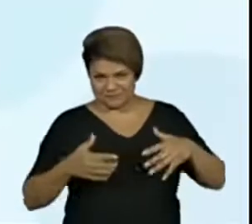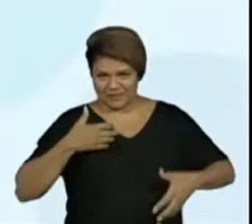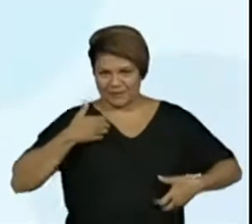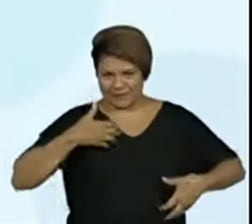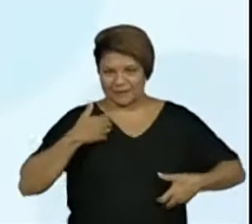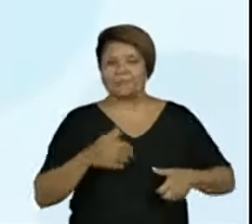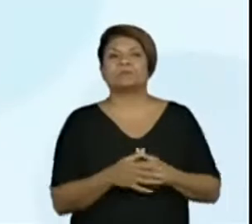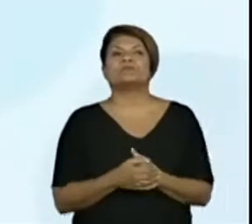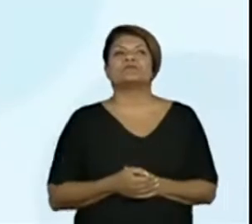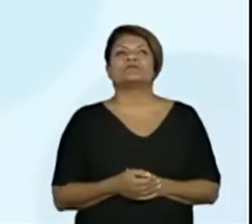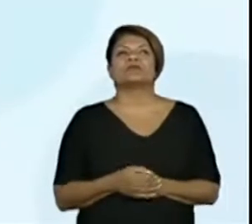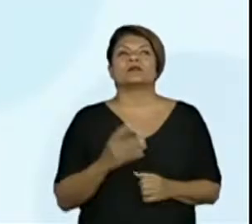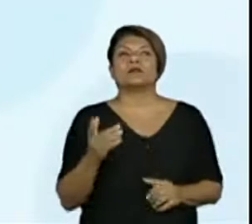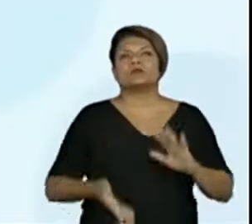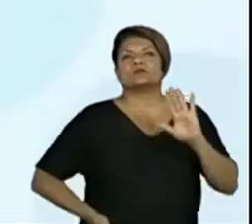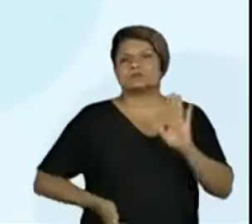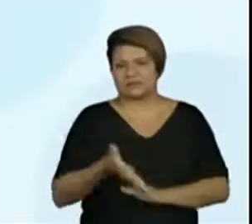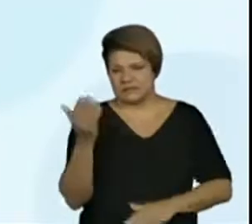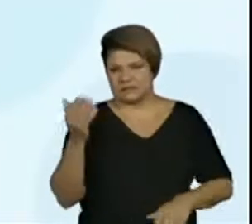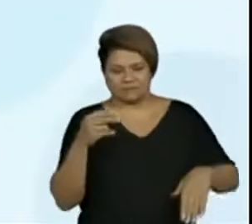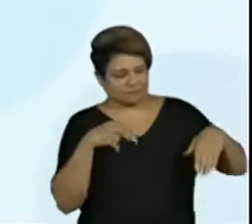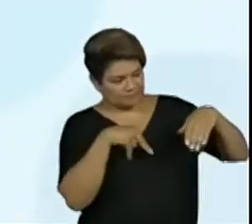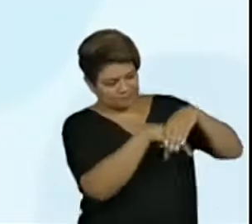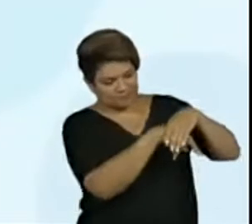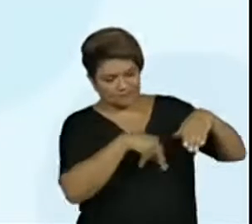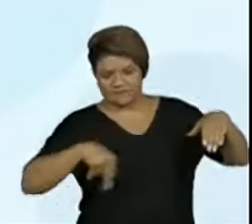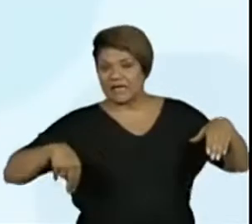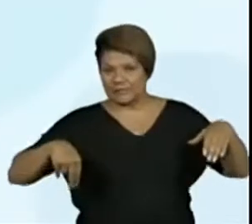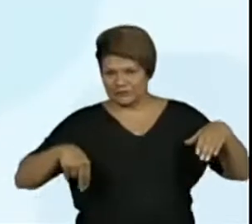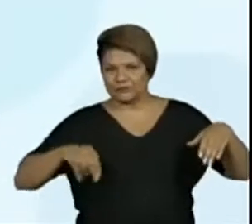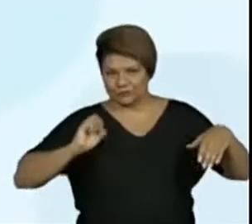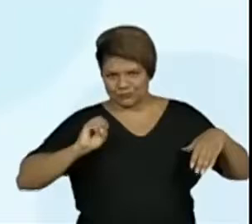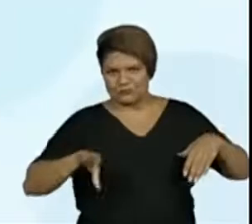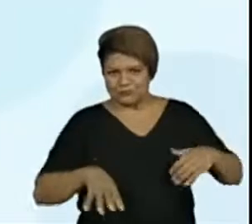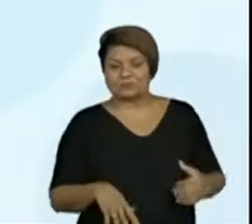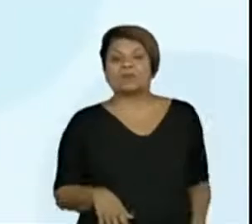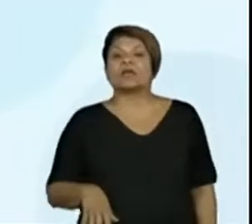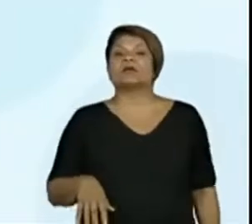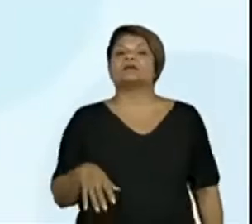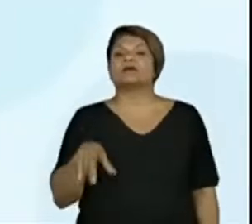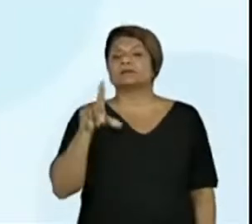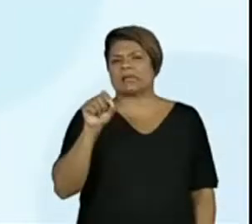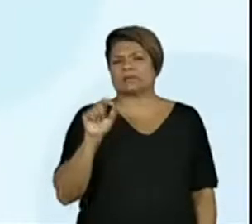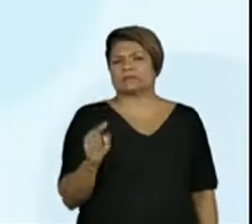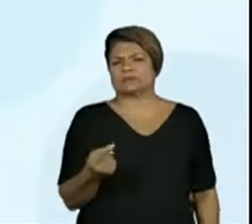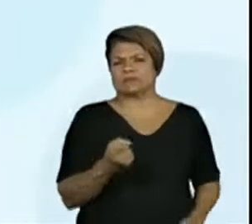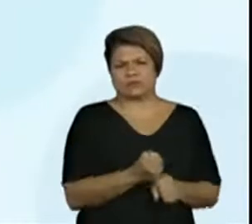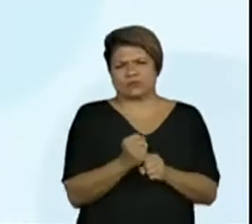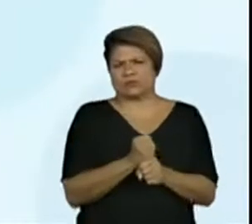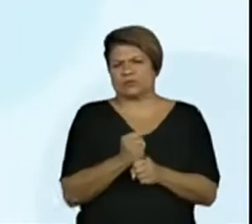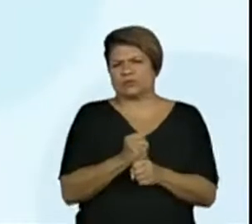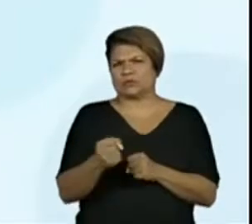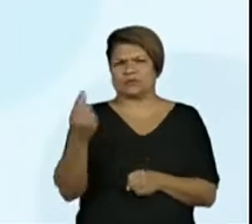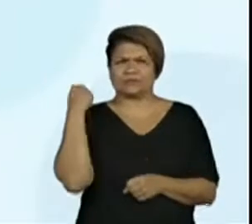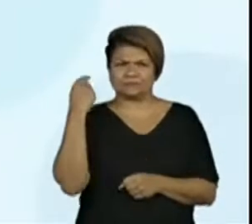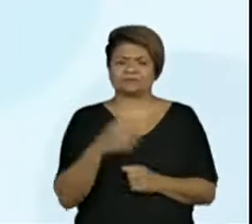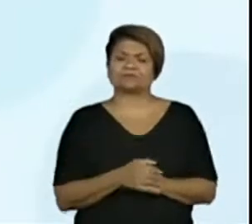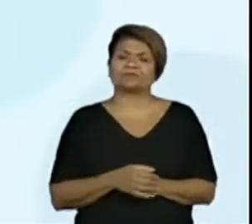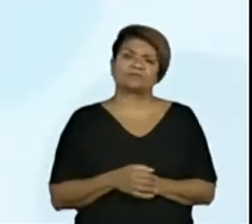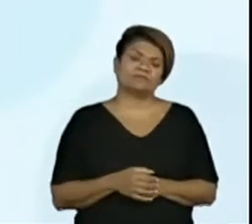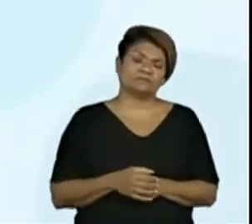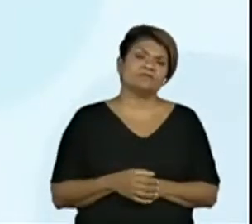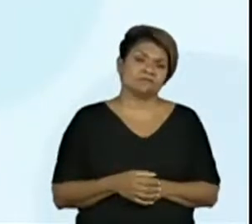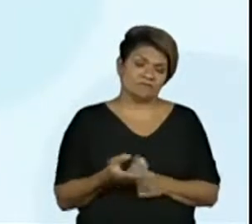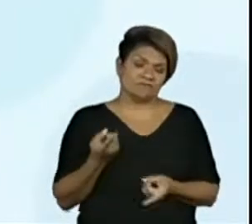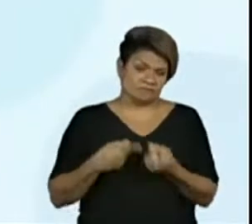saindo das cavernas. Há cerca de 10 mil anos, os homens desenvolveram melhores técnicas de